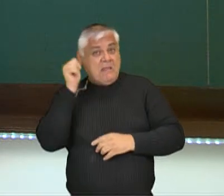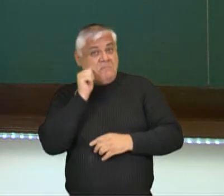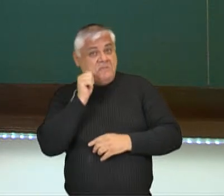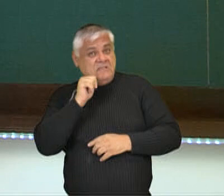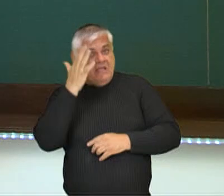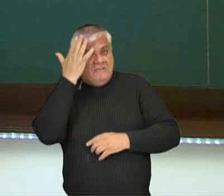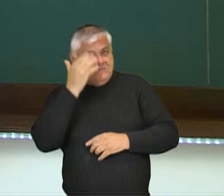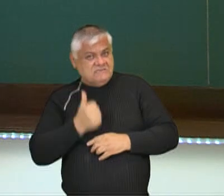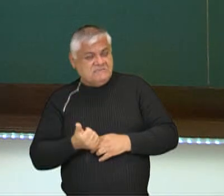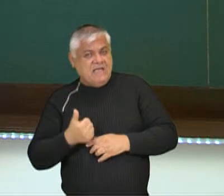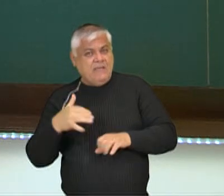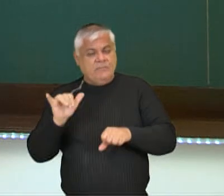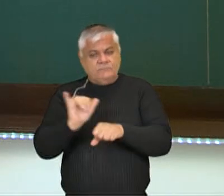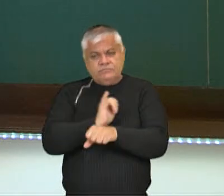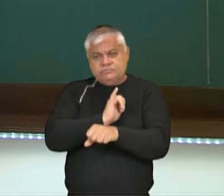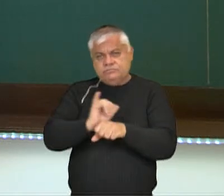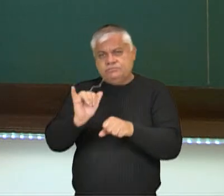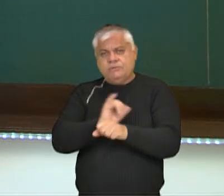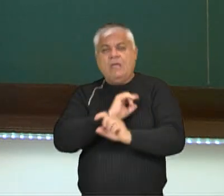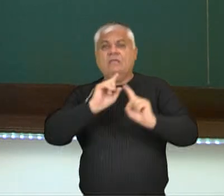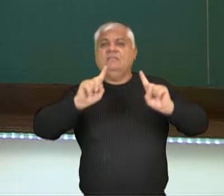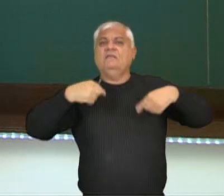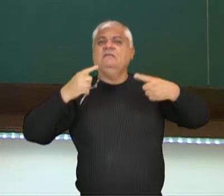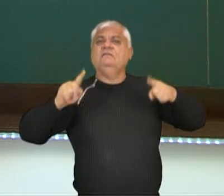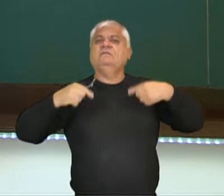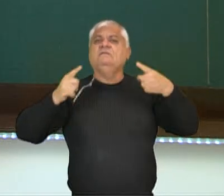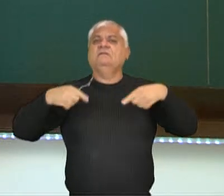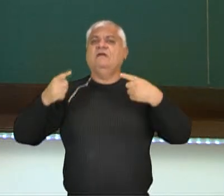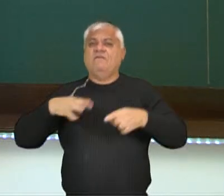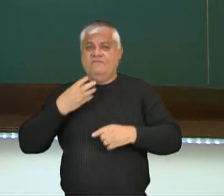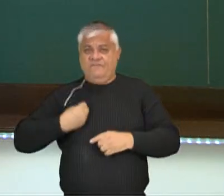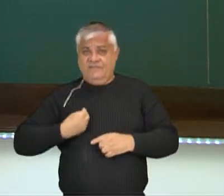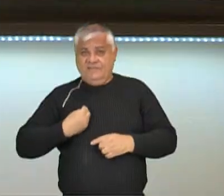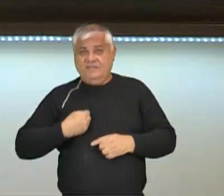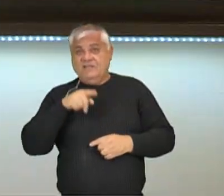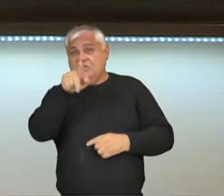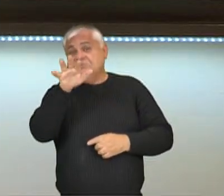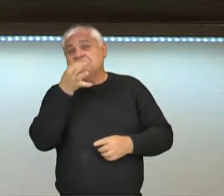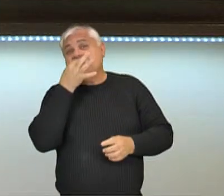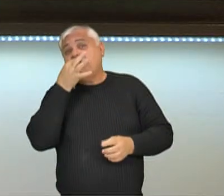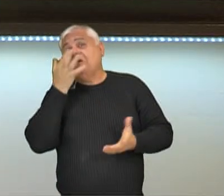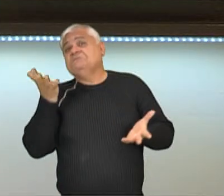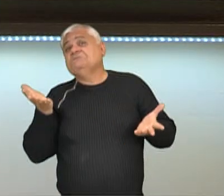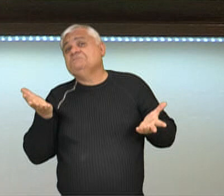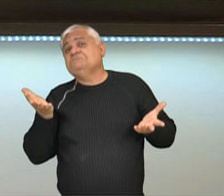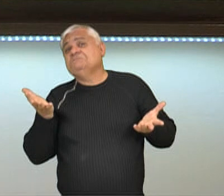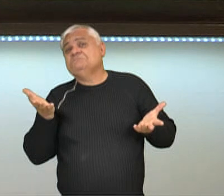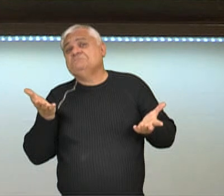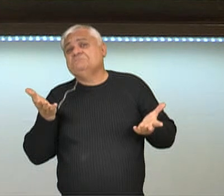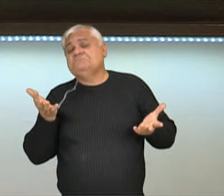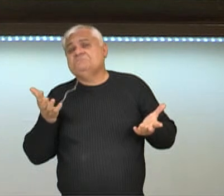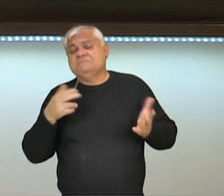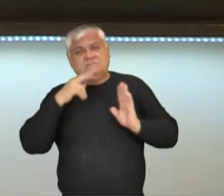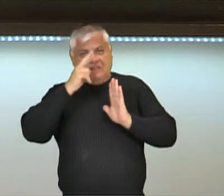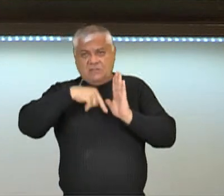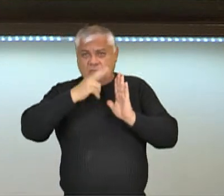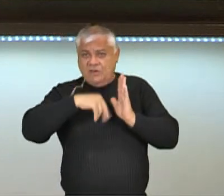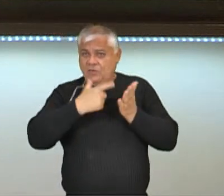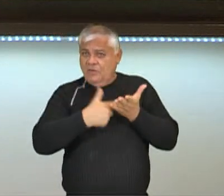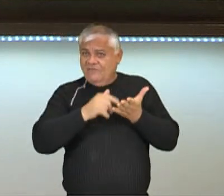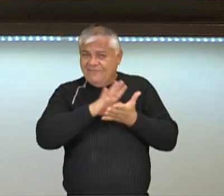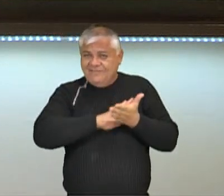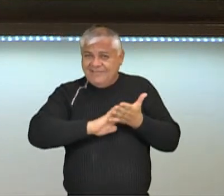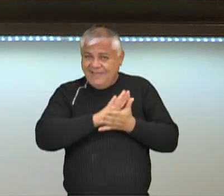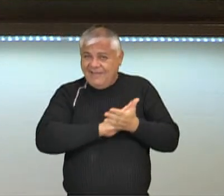sabia lidar bem com os desafios que estavam enfrentando? O que você acha? Né? Se você não leu o livro ainda, com